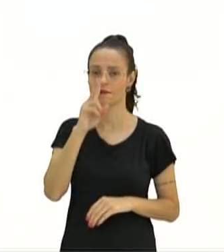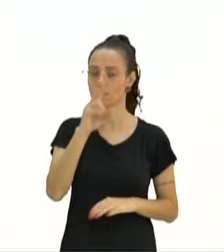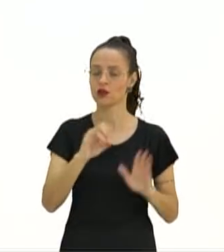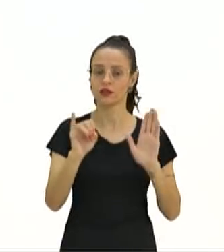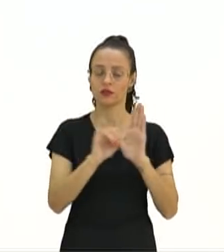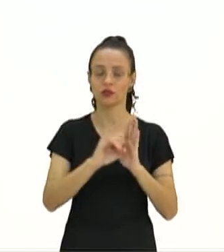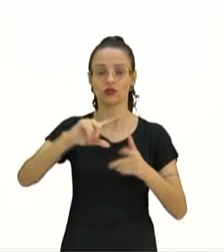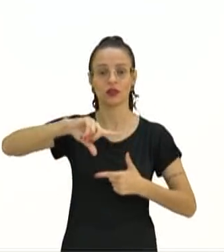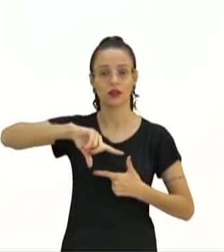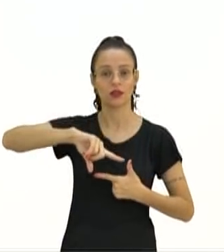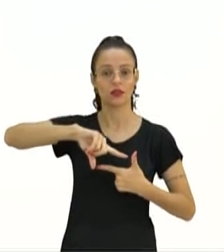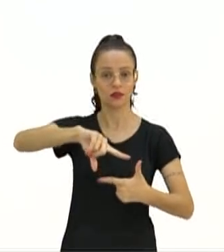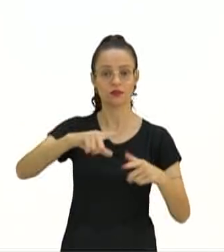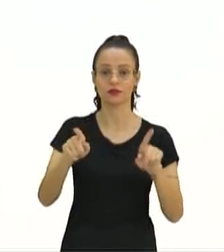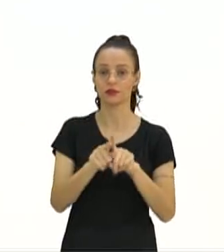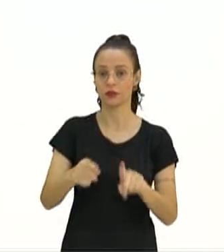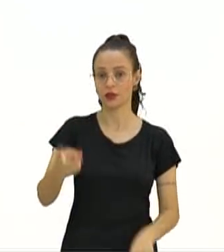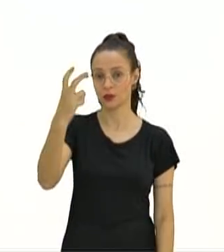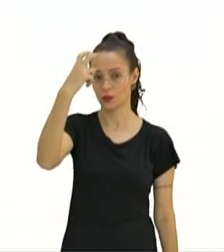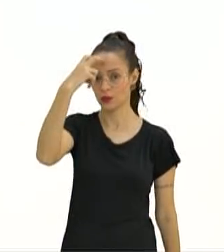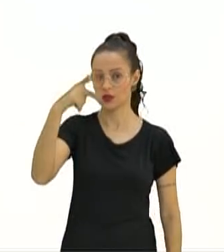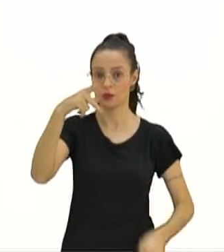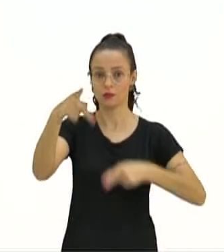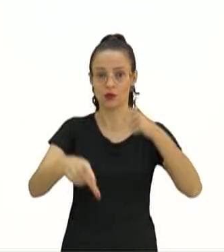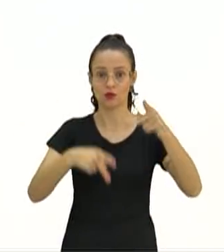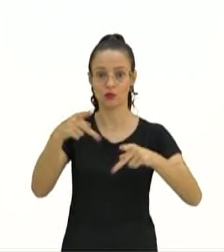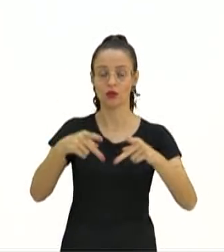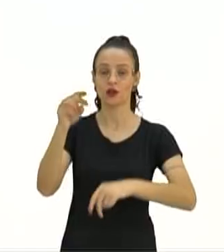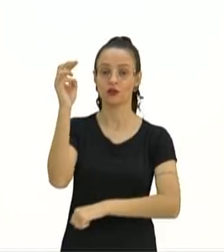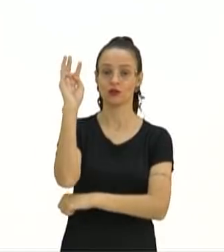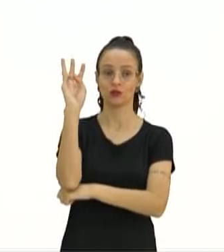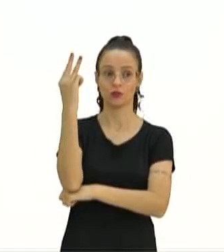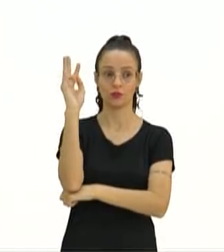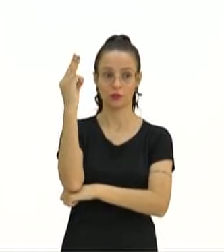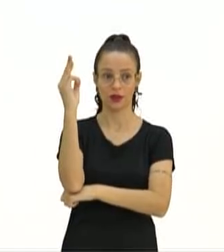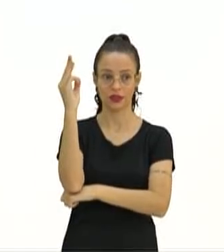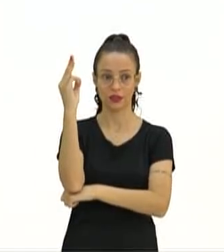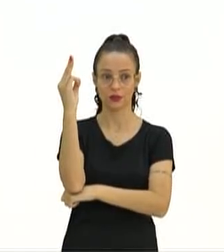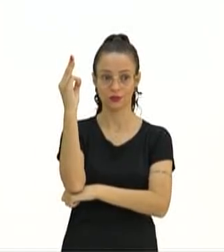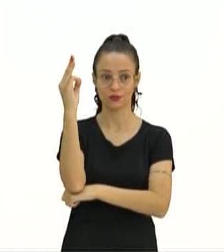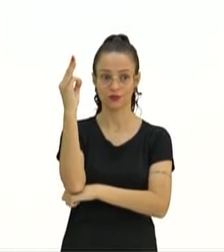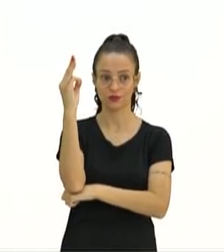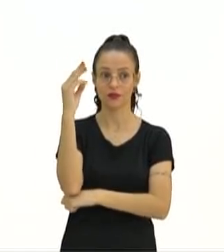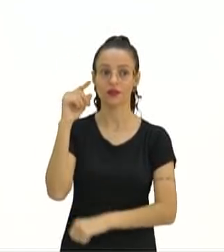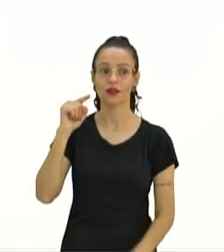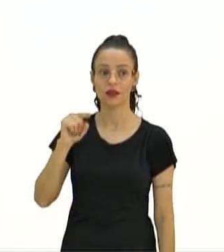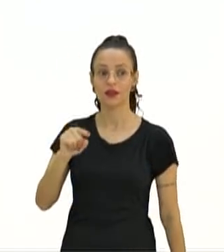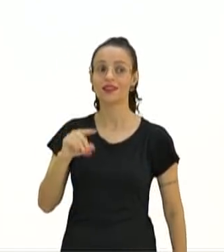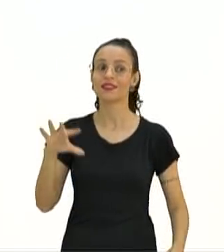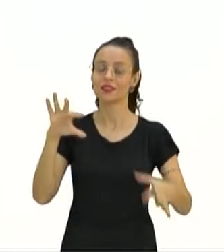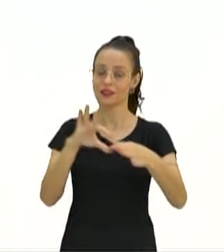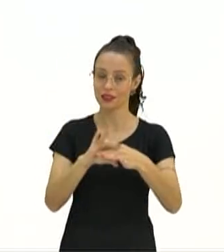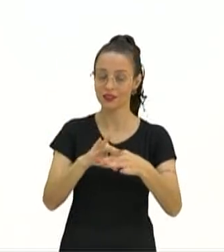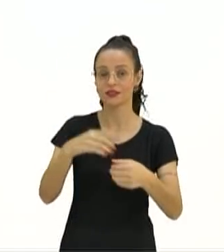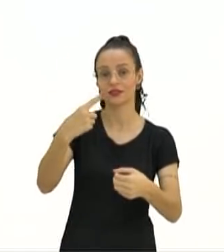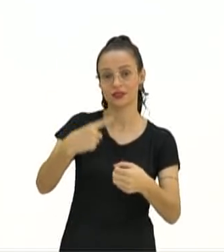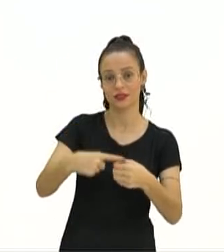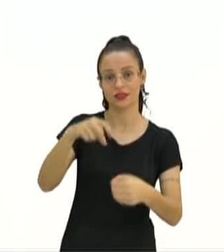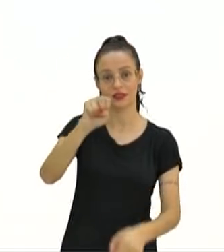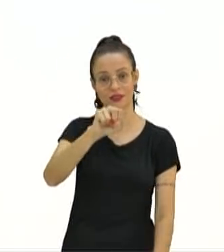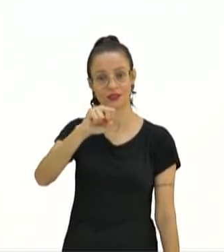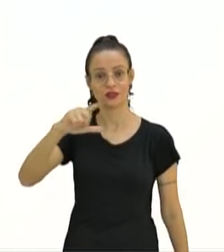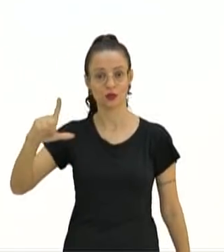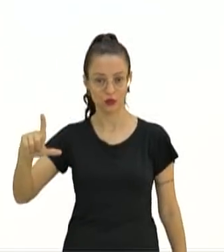as tradições e a cultura popular do Maranhão, especialmente com a realidade de São Luís e Vitória do